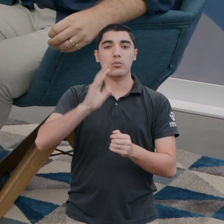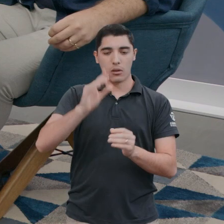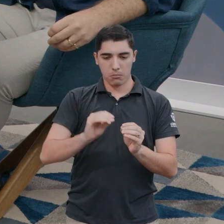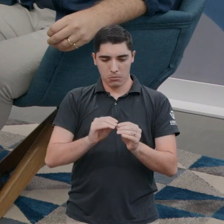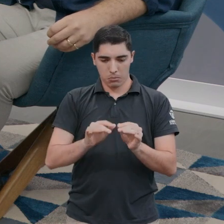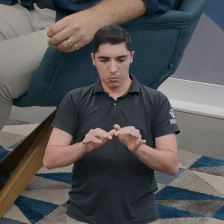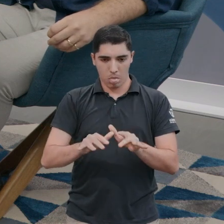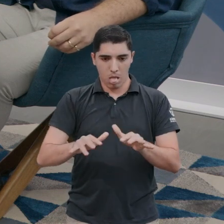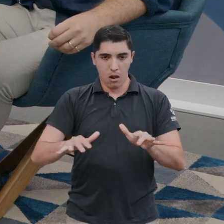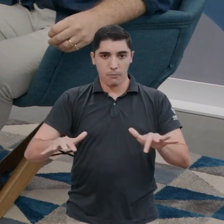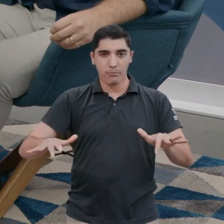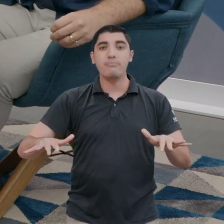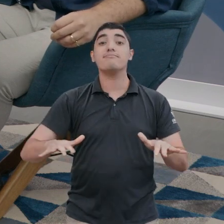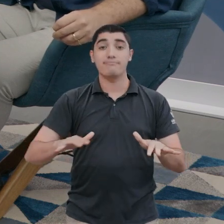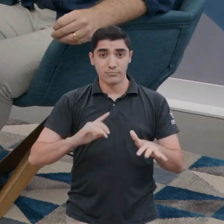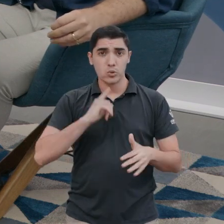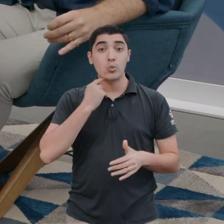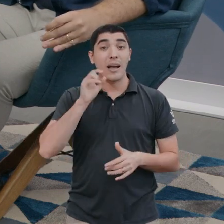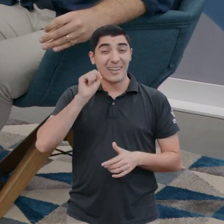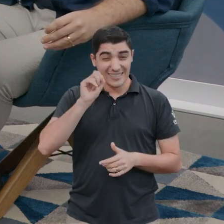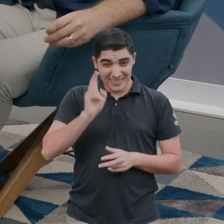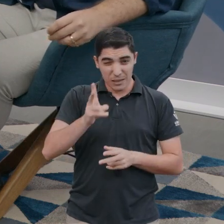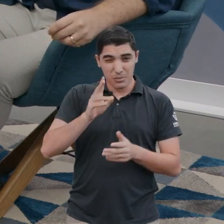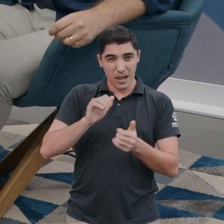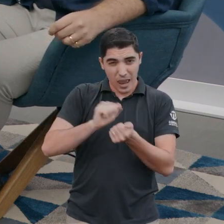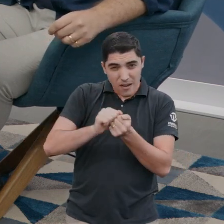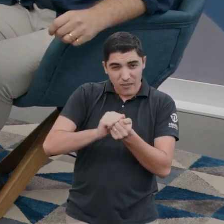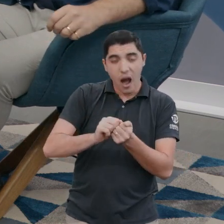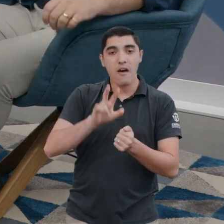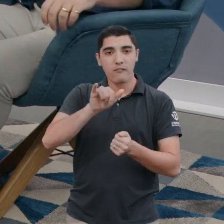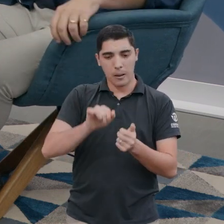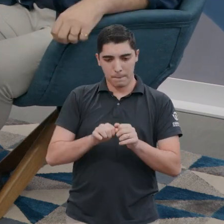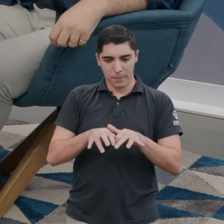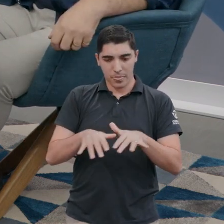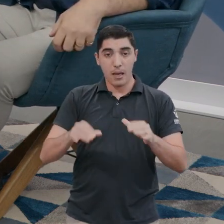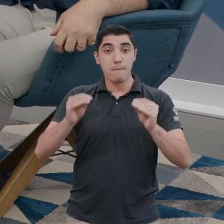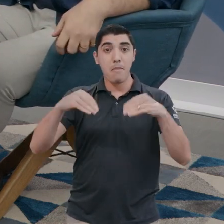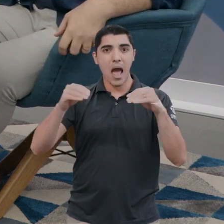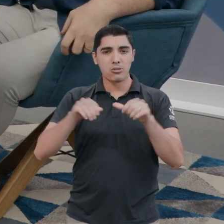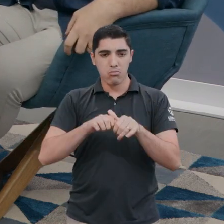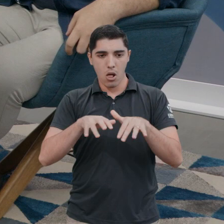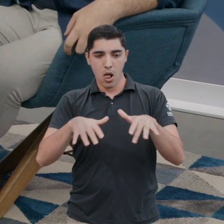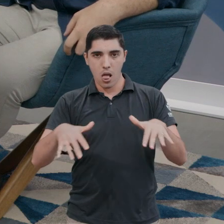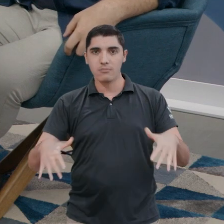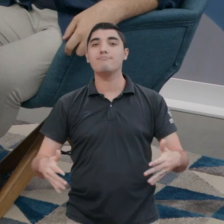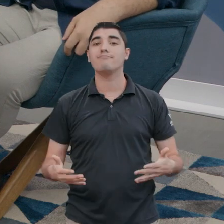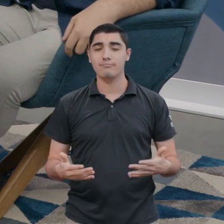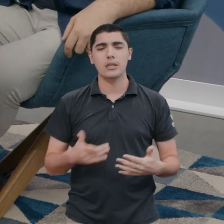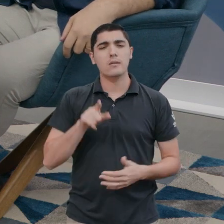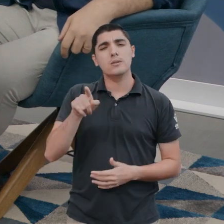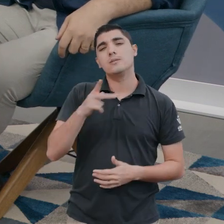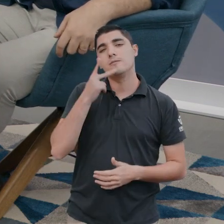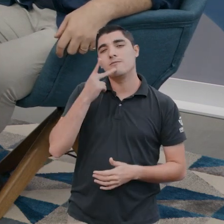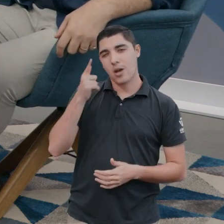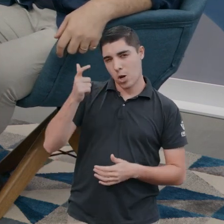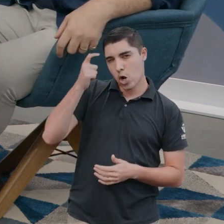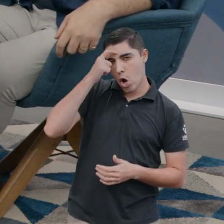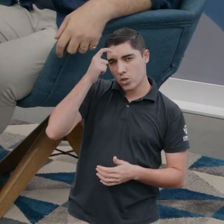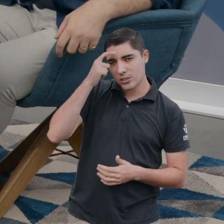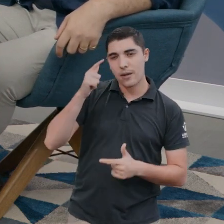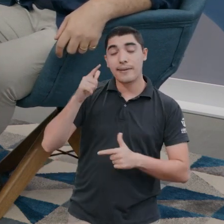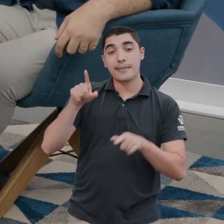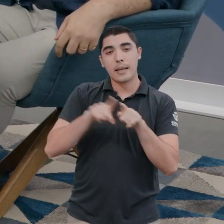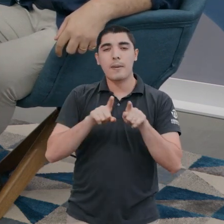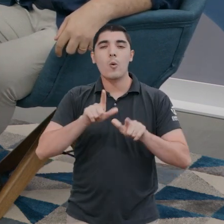Multiplica, triplica isso daí, né? A cada lavagem por pessoas. Então é muita coisa. Você estava falando da questão da consciência, do